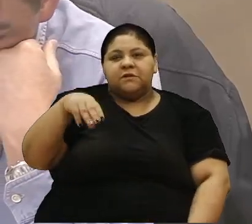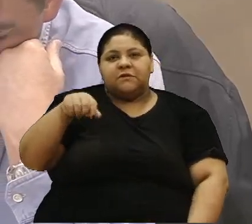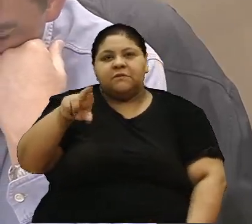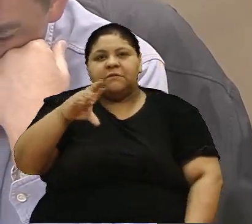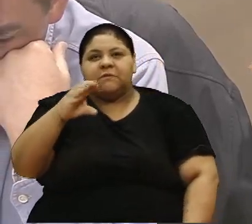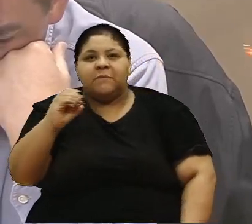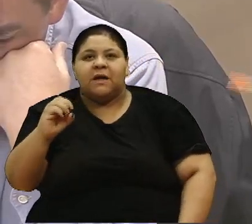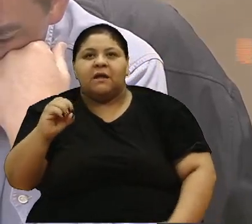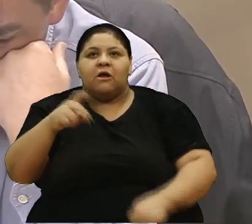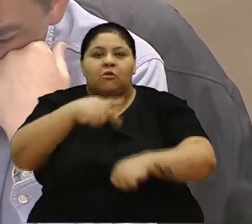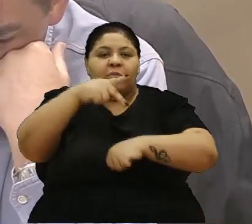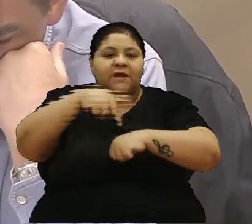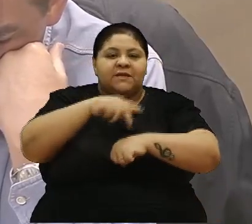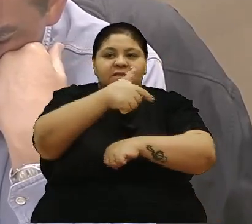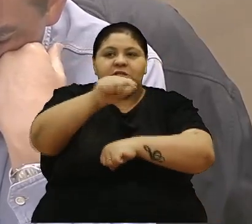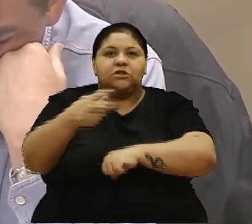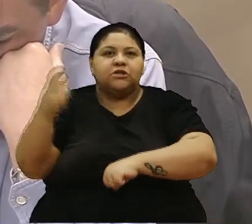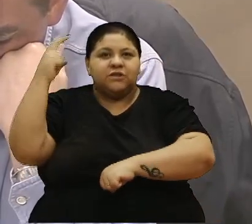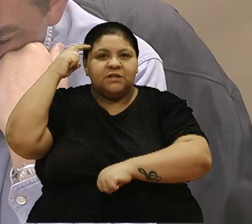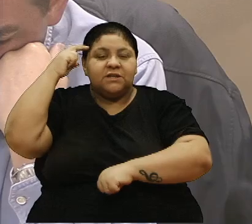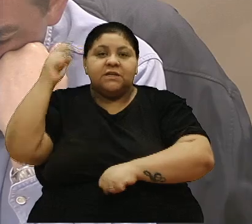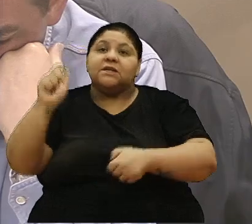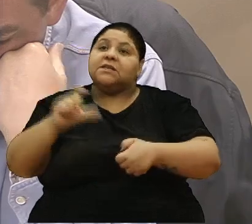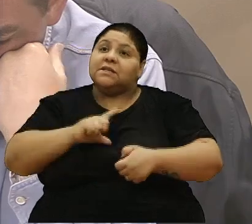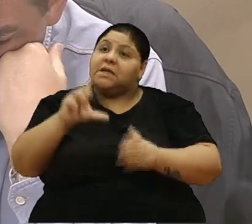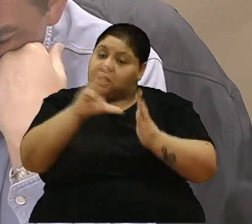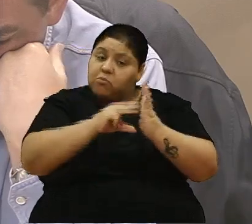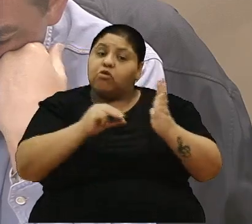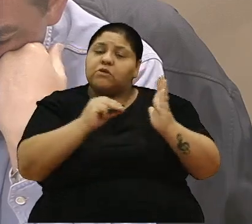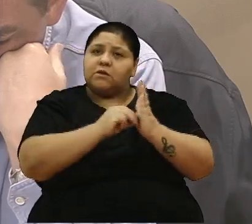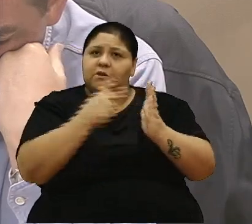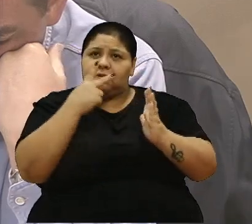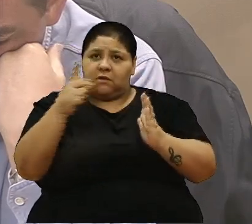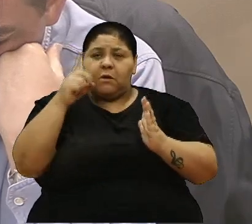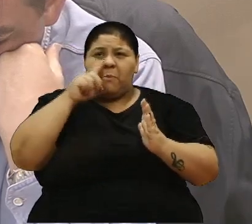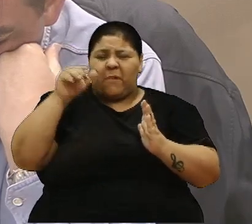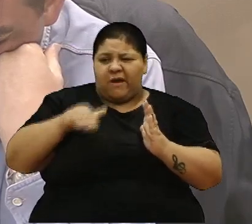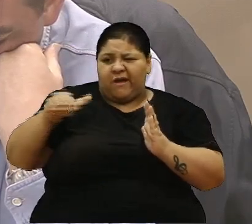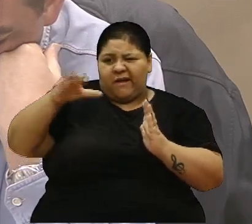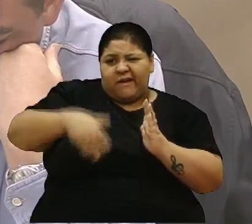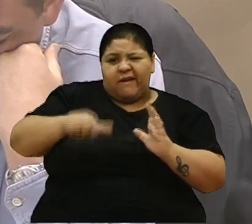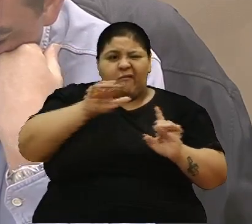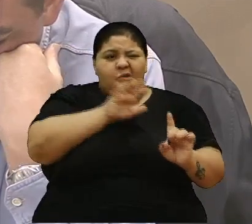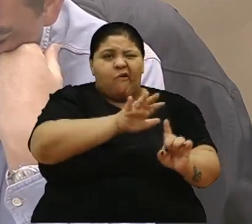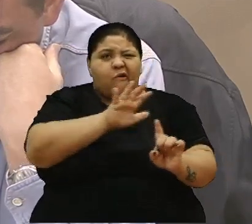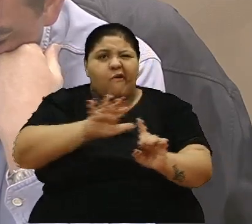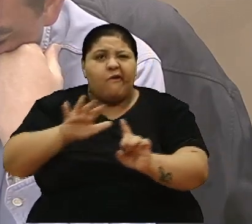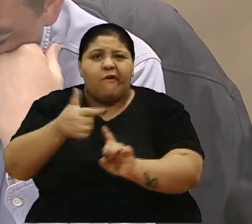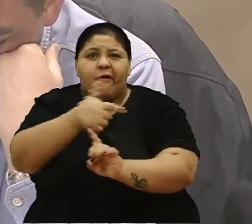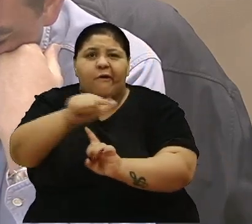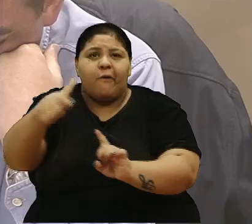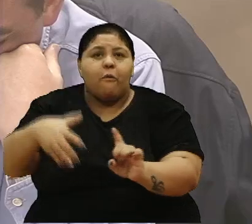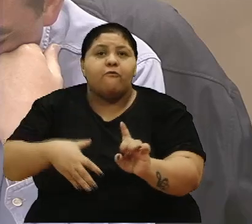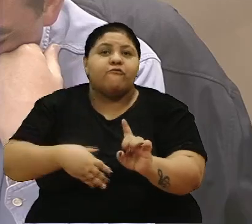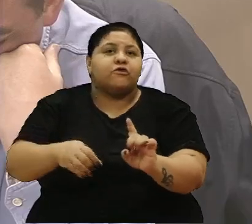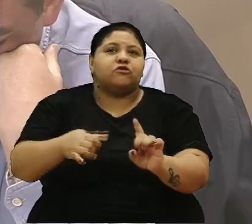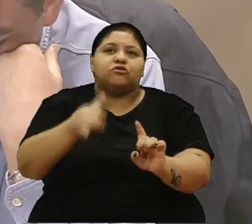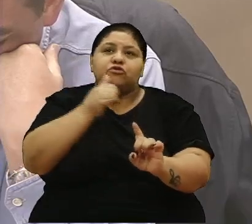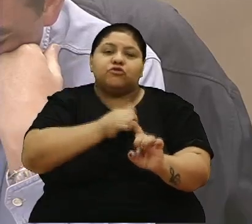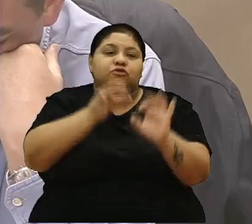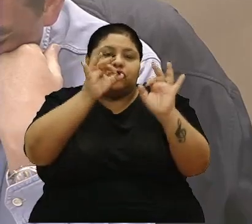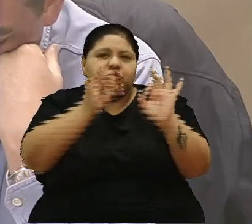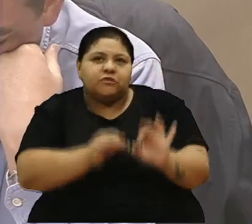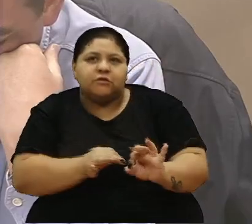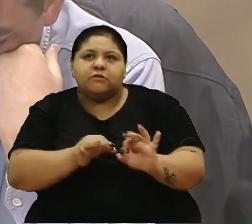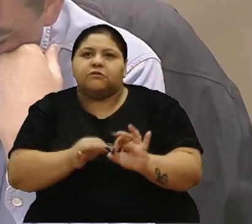outra cultura. Beleza, a gente tem que imitar lugares que deram certo, né? Quando a mãe cria um filho, ela se inspira em algum filho de alguém, por exemplo, que deu certo, foi para